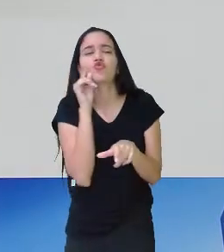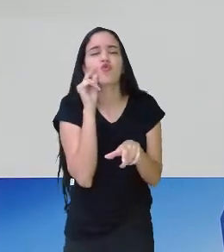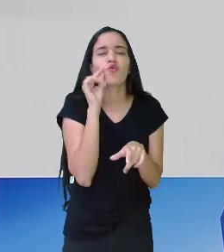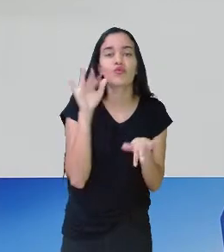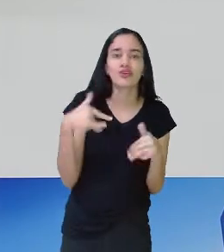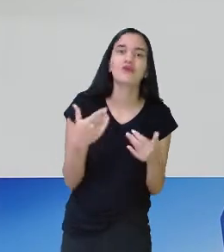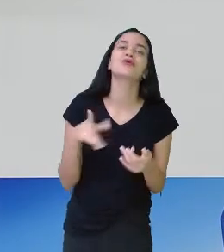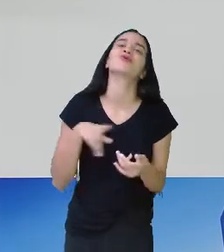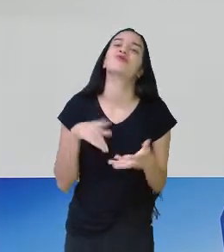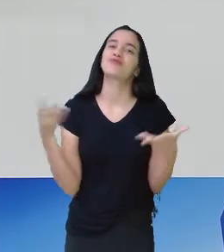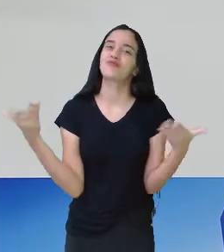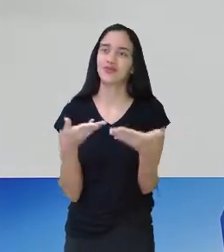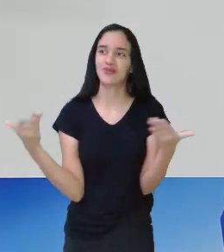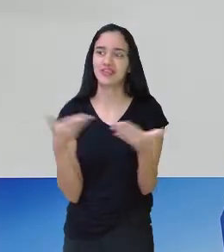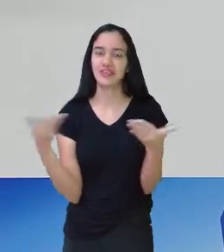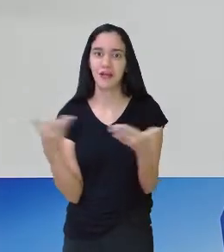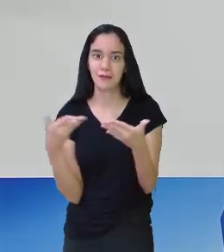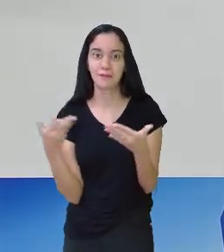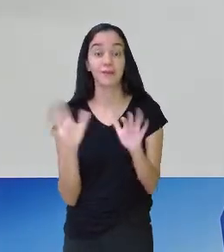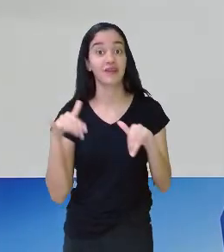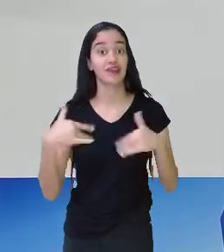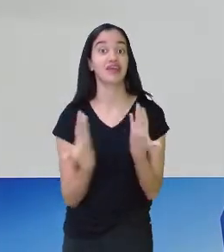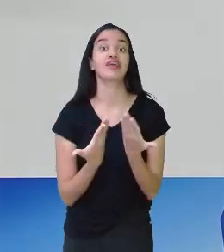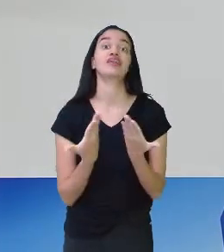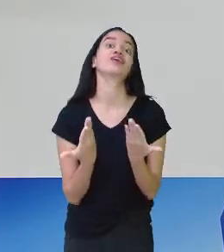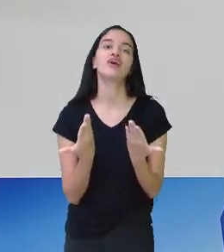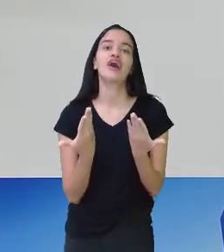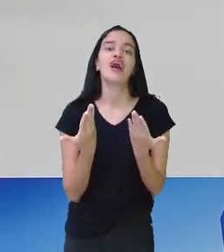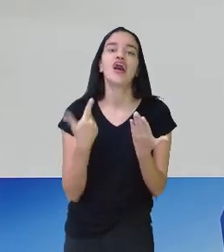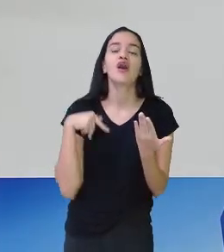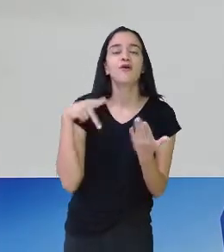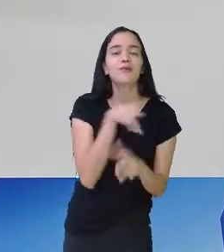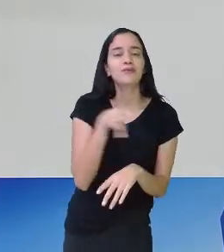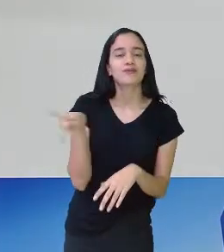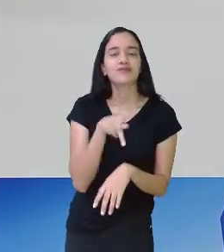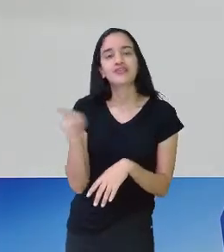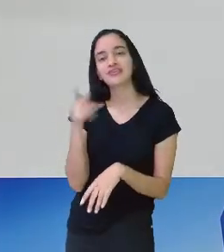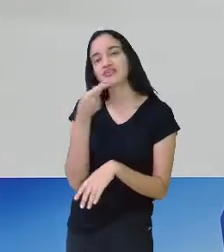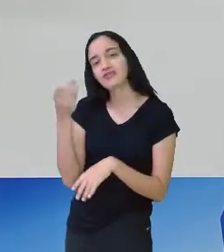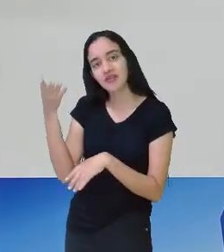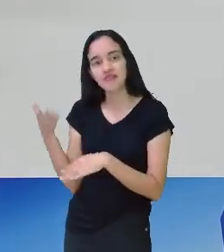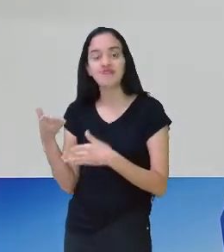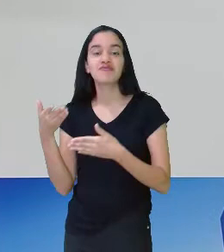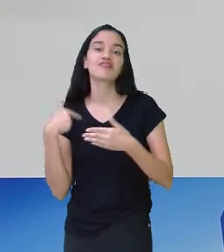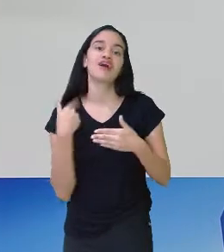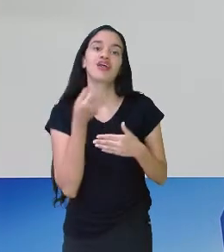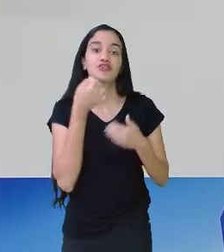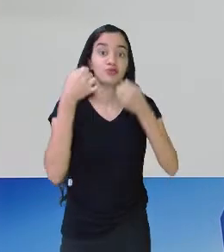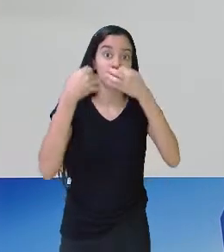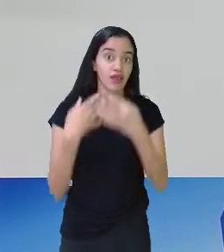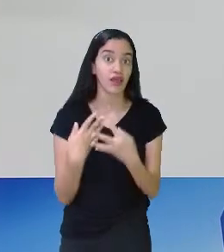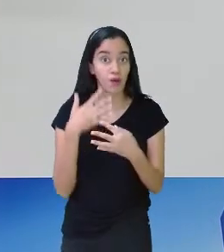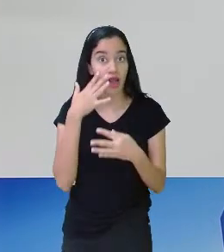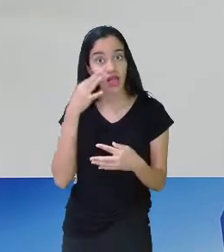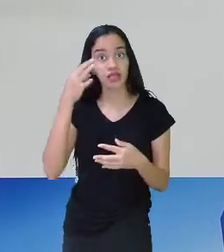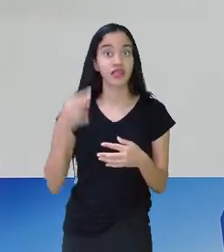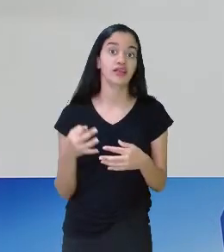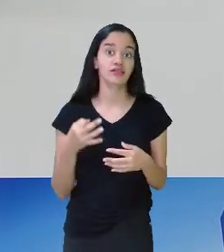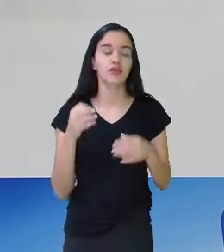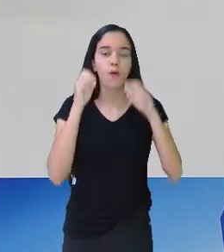hoje tem bichinho fofinho também, tá? Então, gente, como a professora falou, a professora Márcia disse, preste